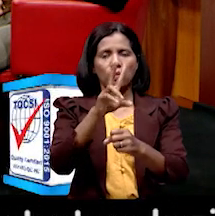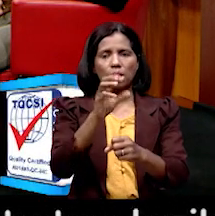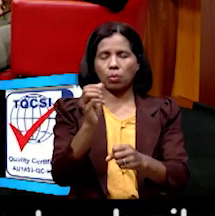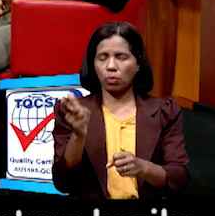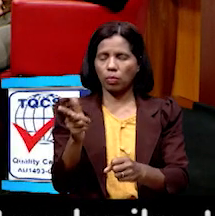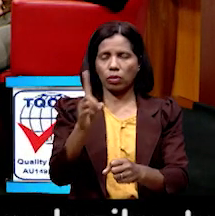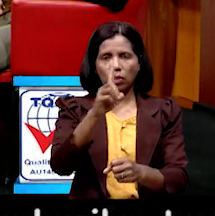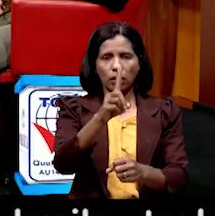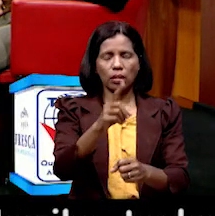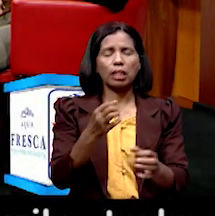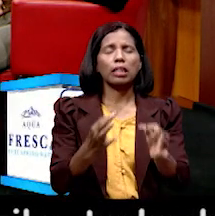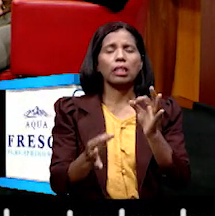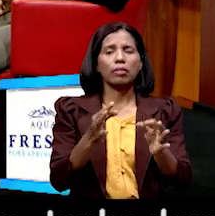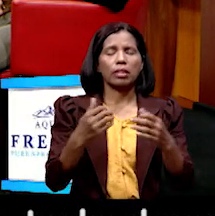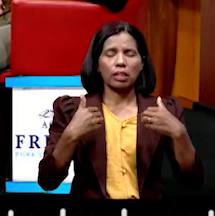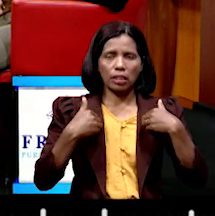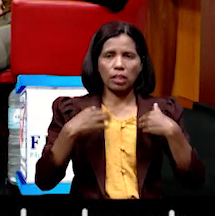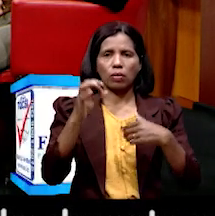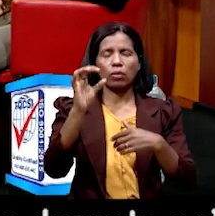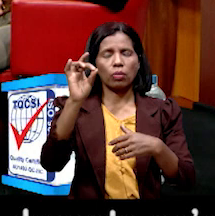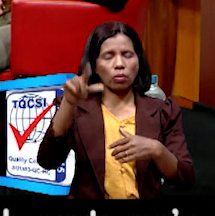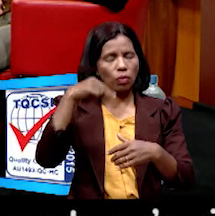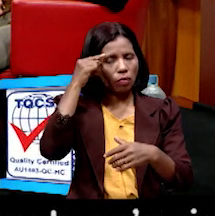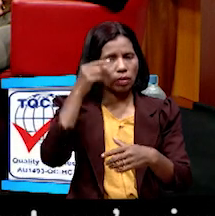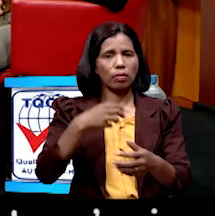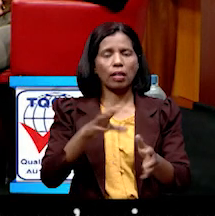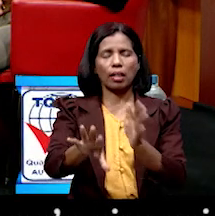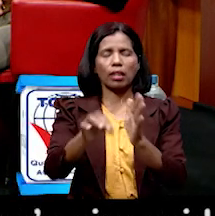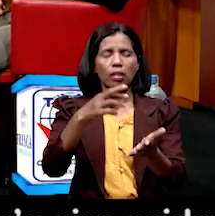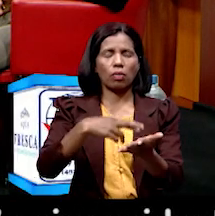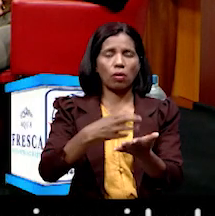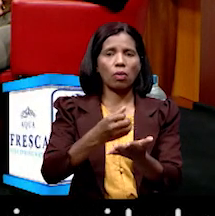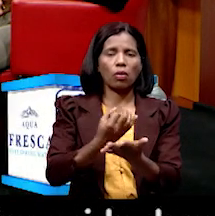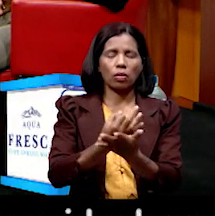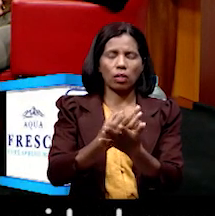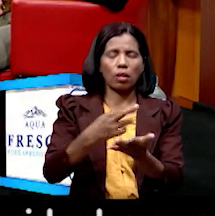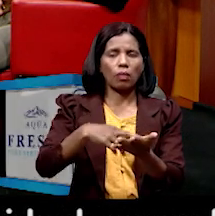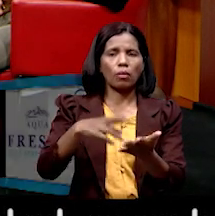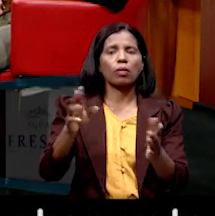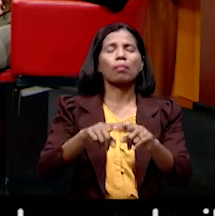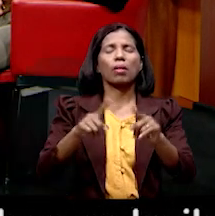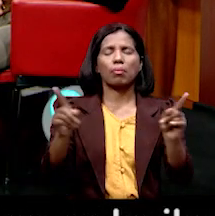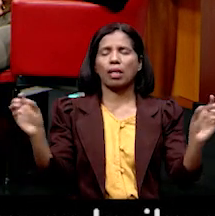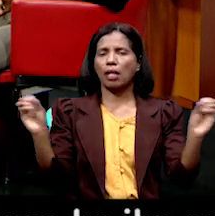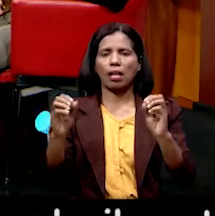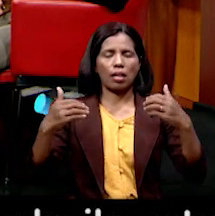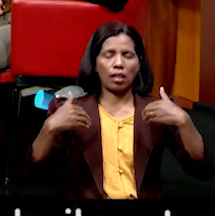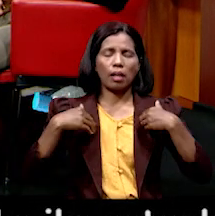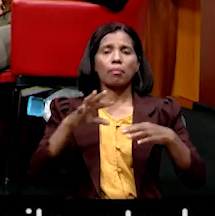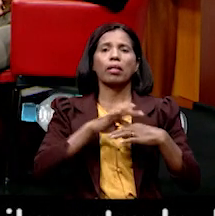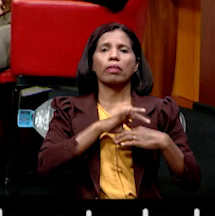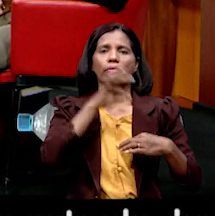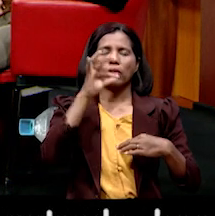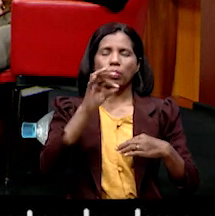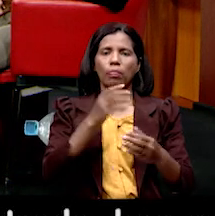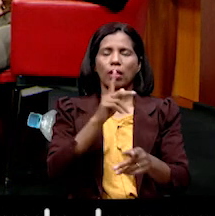ida, mas que ia oitavo governo ne hetang aprovação orçamento montante bot mai bela ia benefício ba povo. O governo